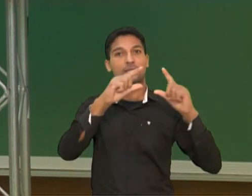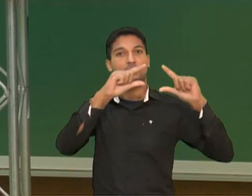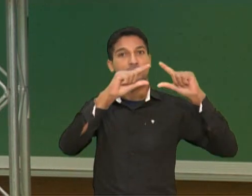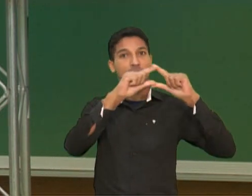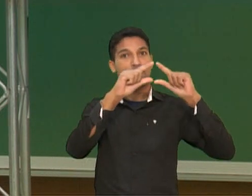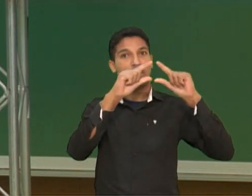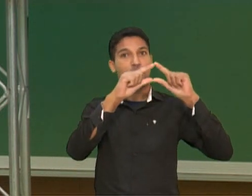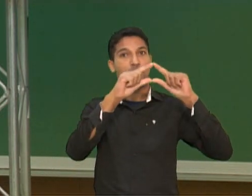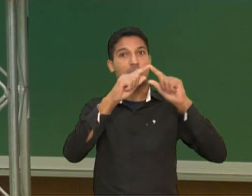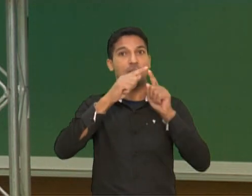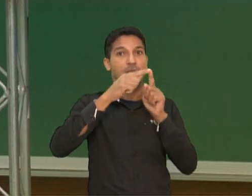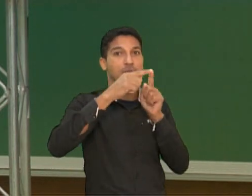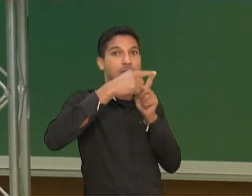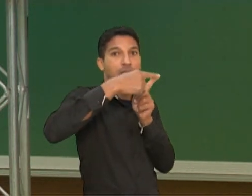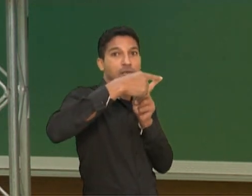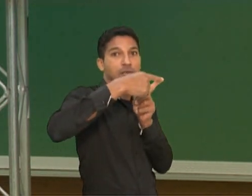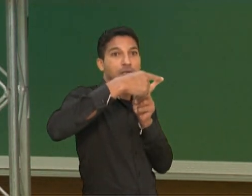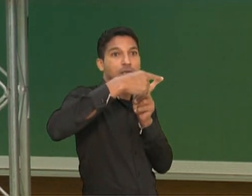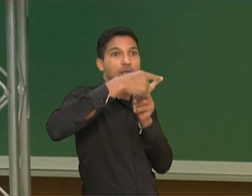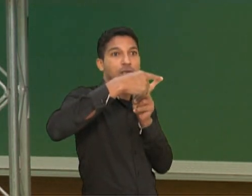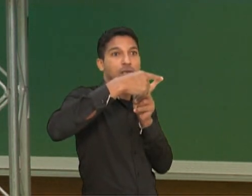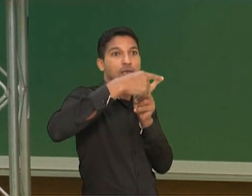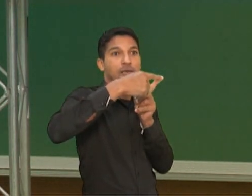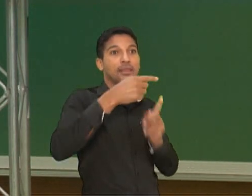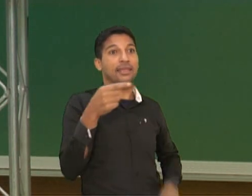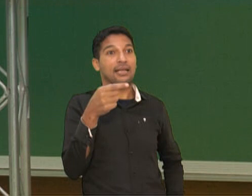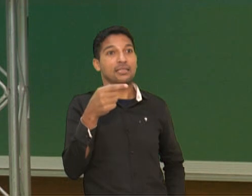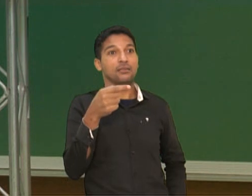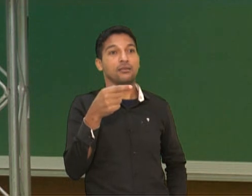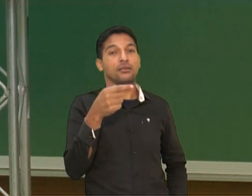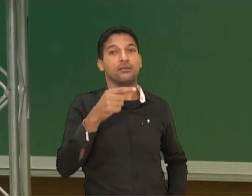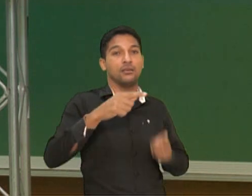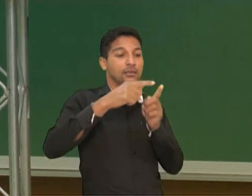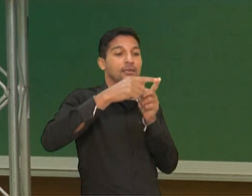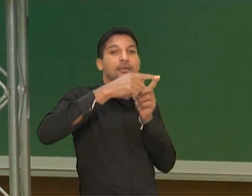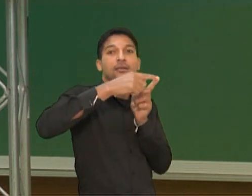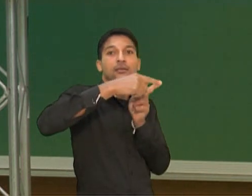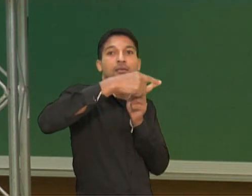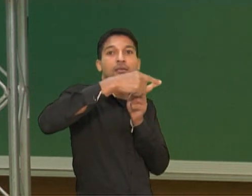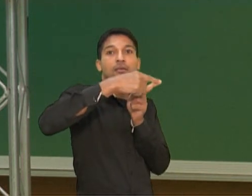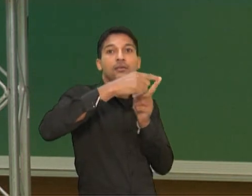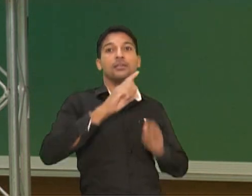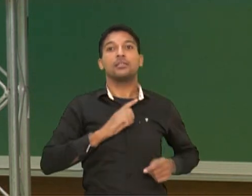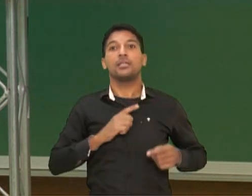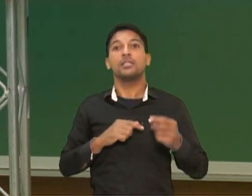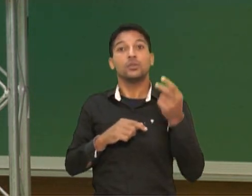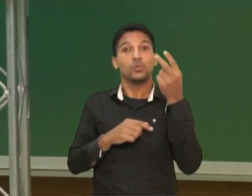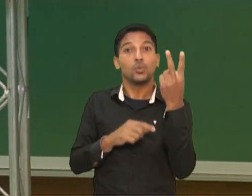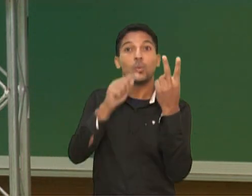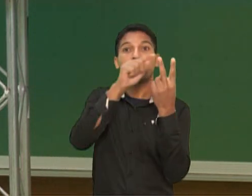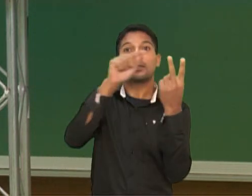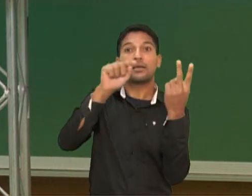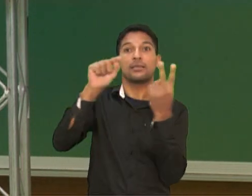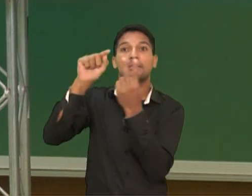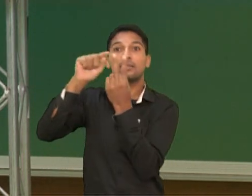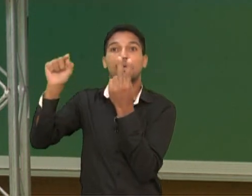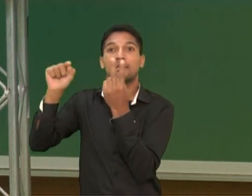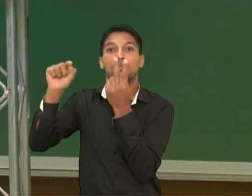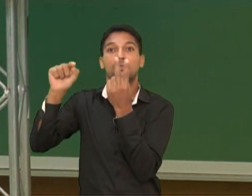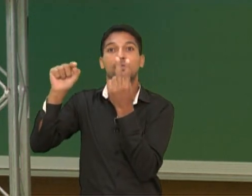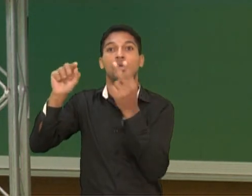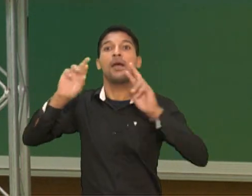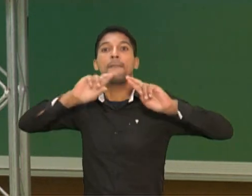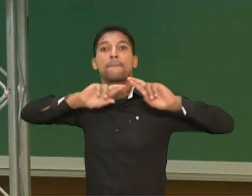delta é negativo, quer dizer que você tem duas raízes que são complexas e são distintas, uma somando e a